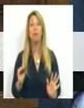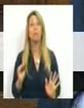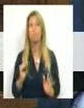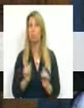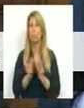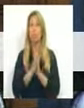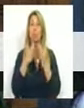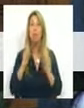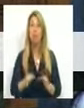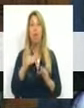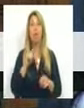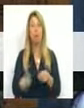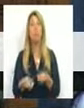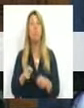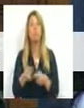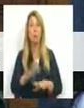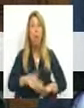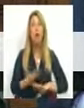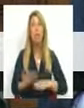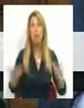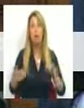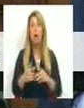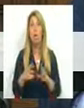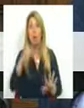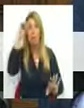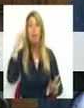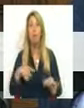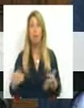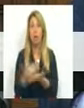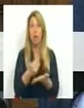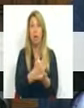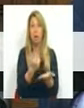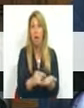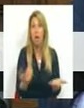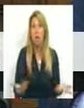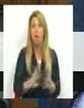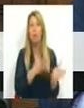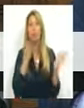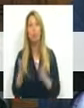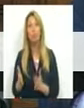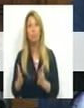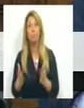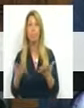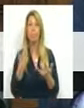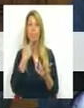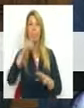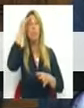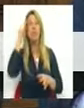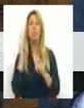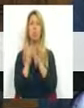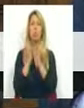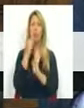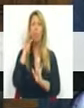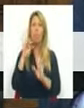pressão adicional, portanto, com maior dificuldade em gerar rentabilidade. E por outro lado, é preciso não esquecer que, também que toda a banca sofreu de uma